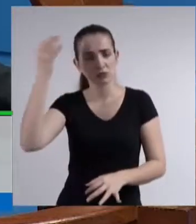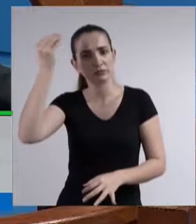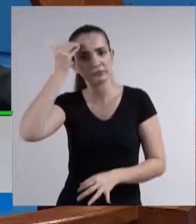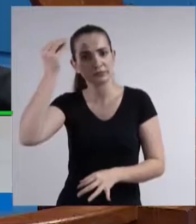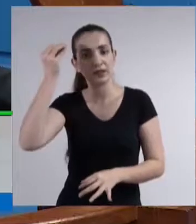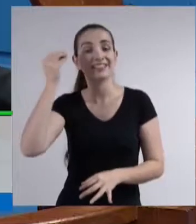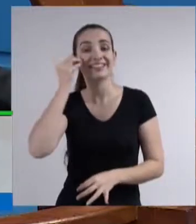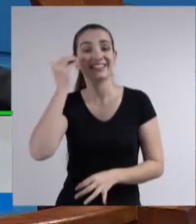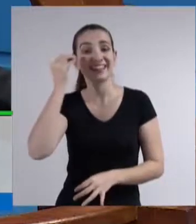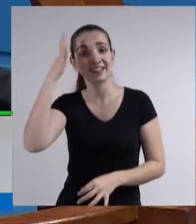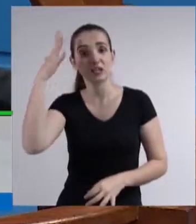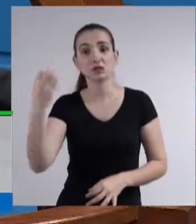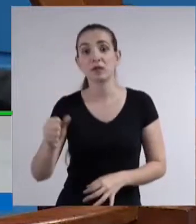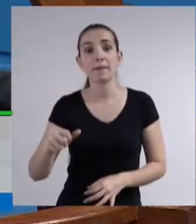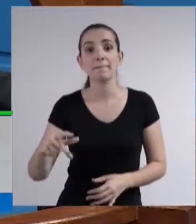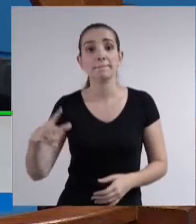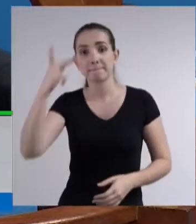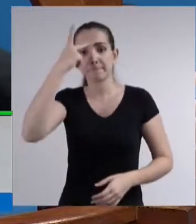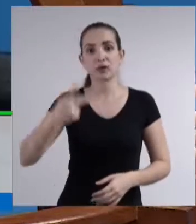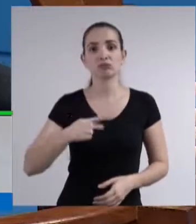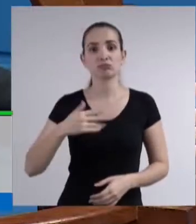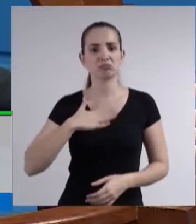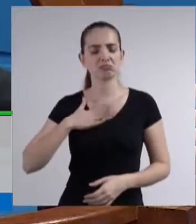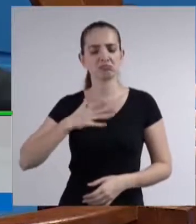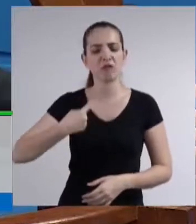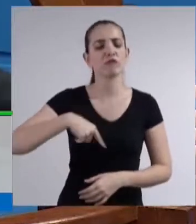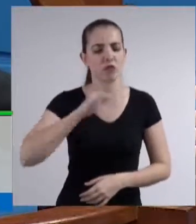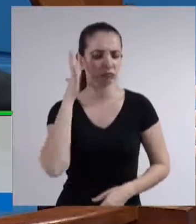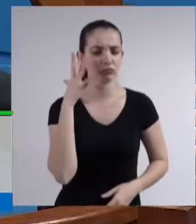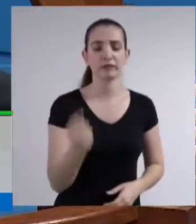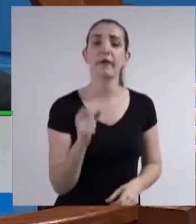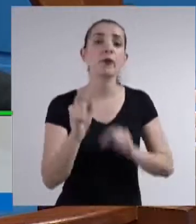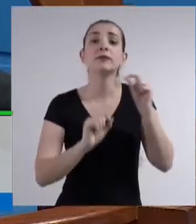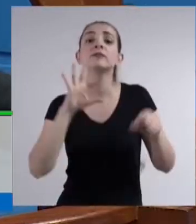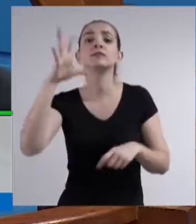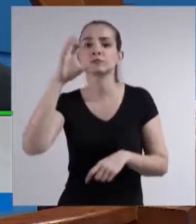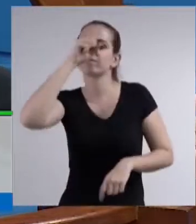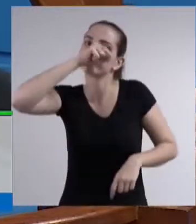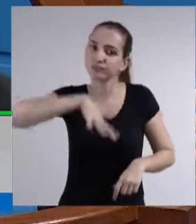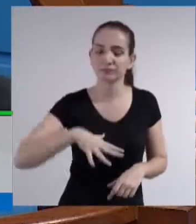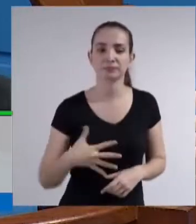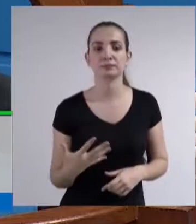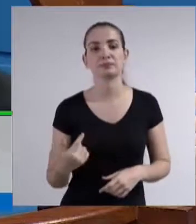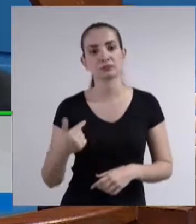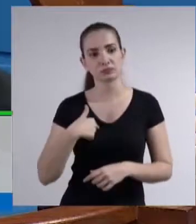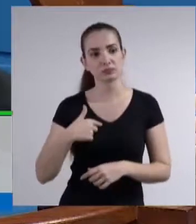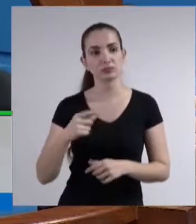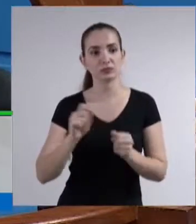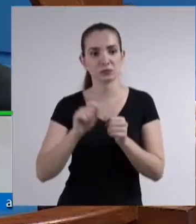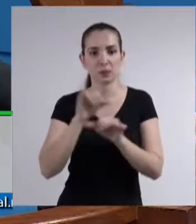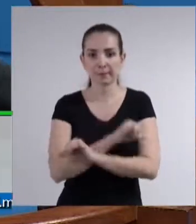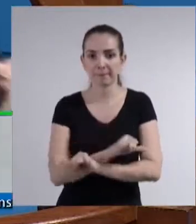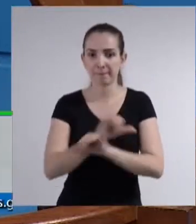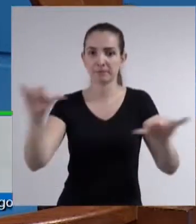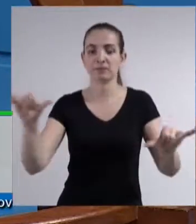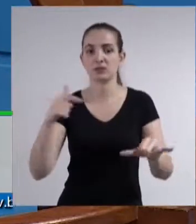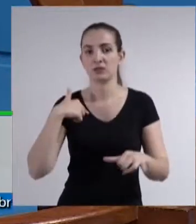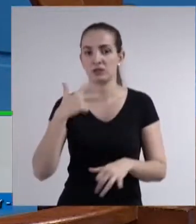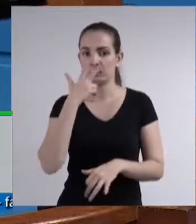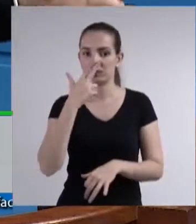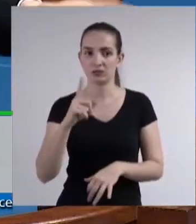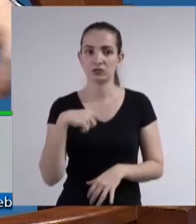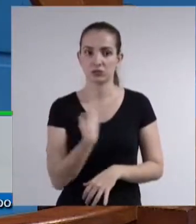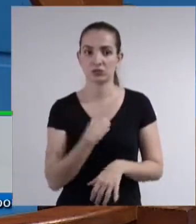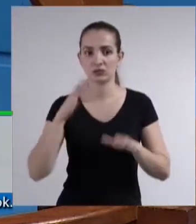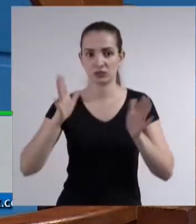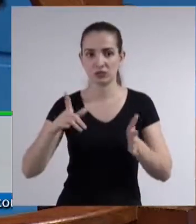próprias mãos. E o que acontece no final? Violência, né? Eu estou fazendo aqui um alerta. Eu acho que nós já tivemos assim,